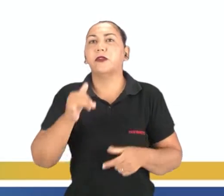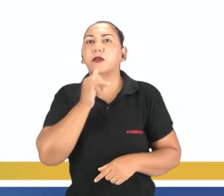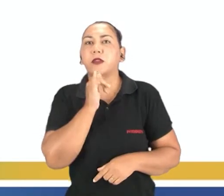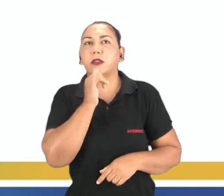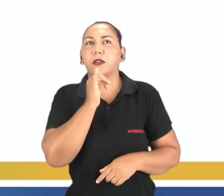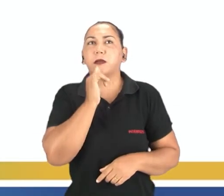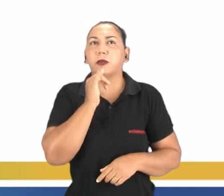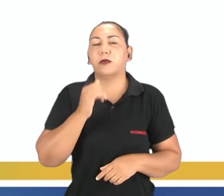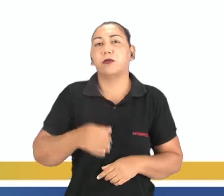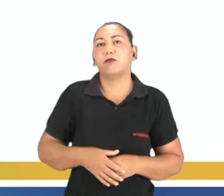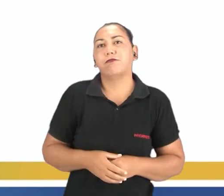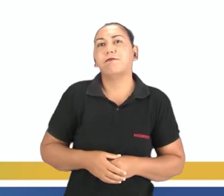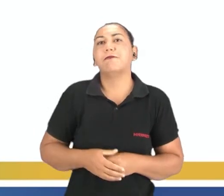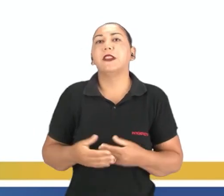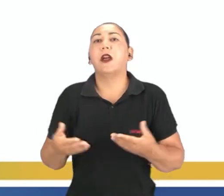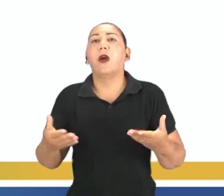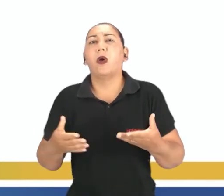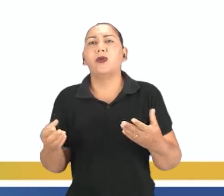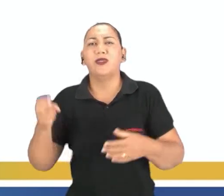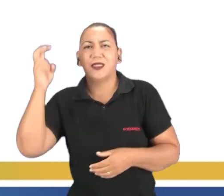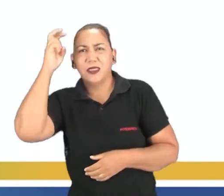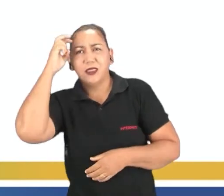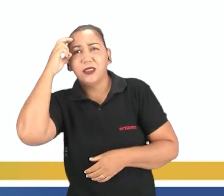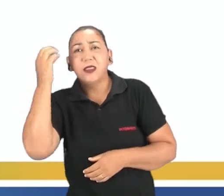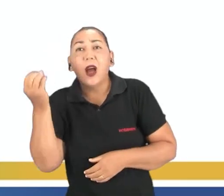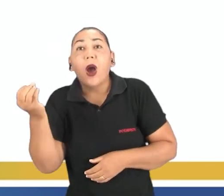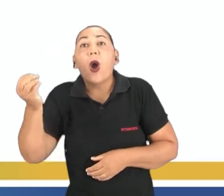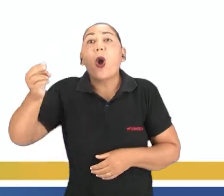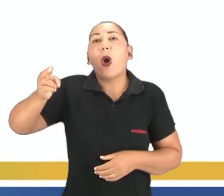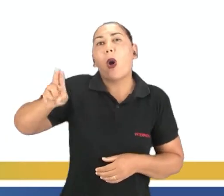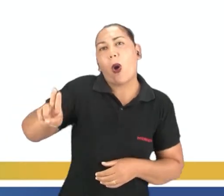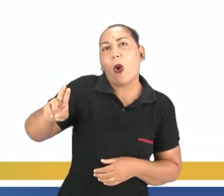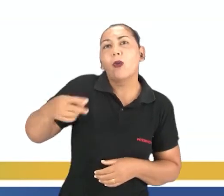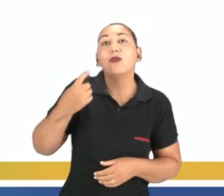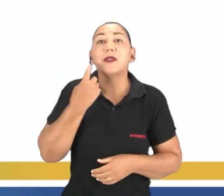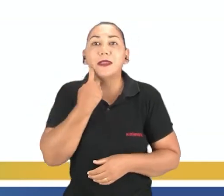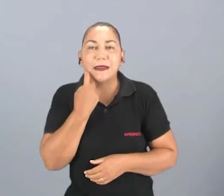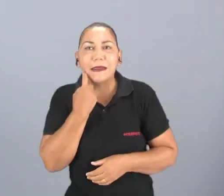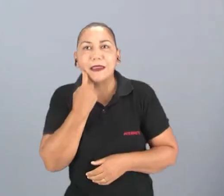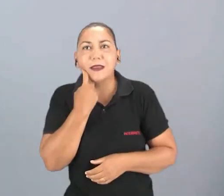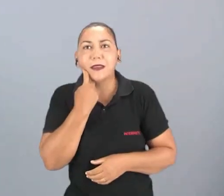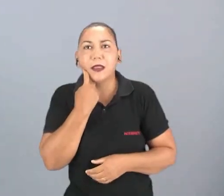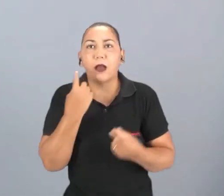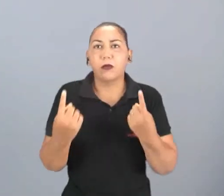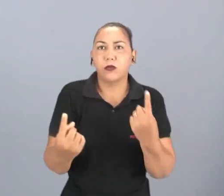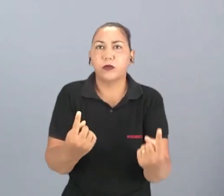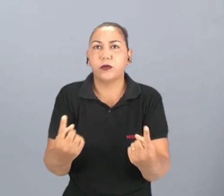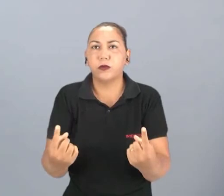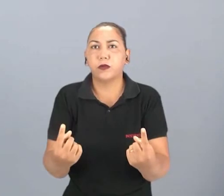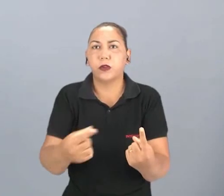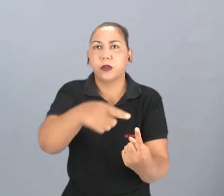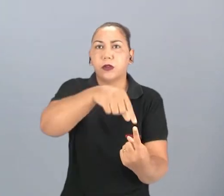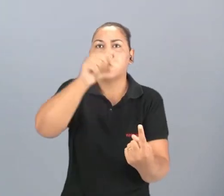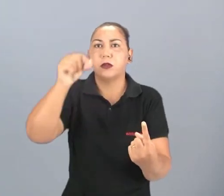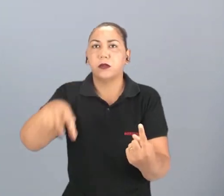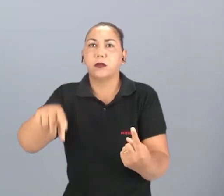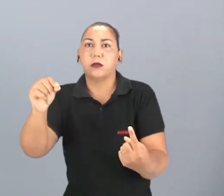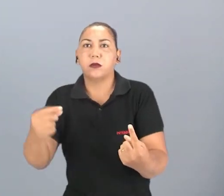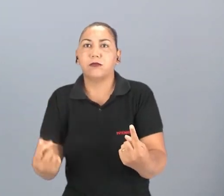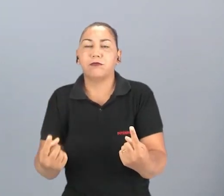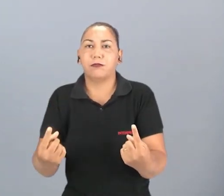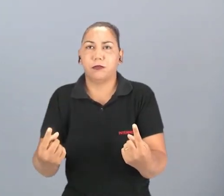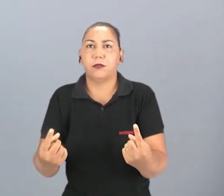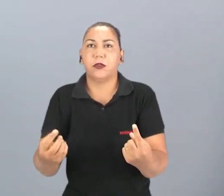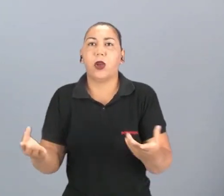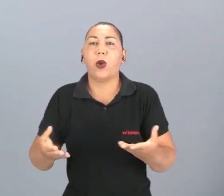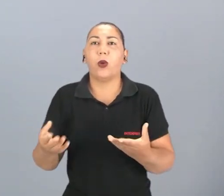quinta ou sexta? Então, agora é uma conjunção de alternativa. Eu estou te dando duas alternativas para você escolher. Hoje é quinta ou